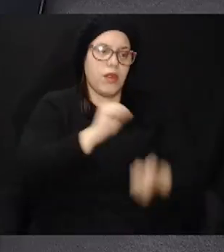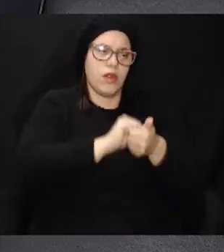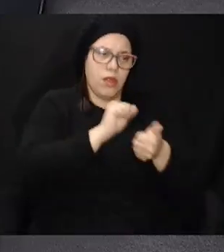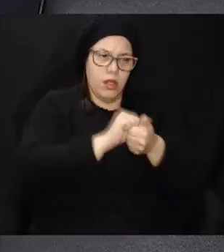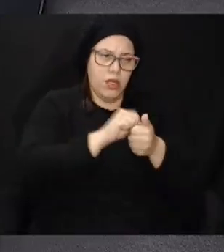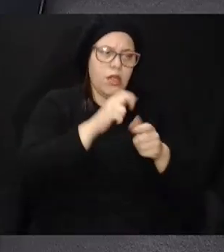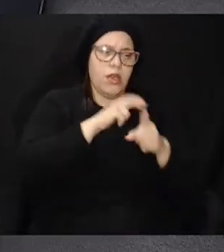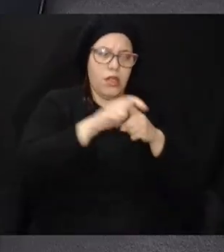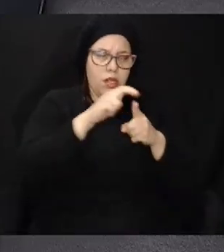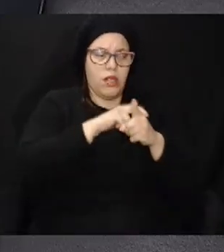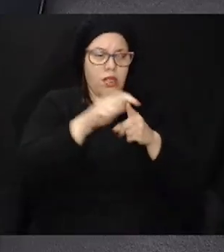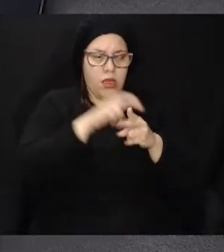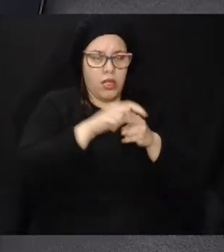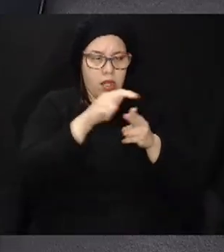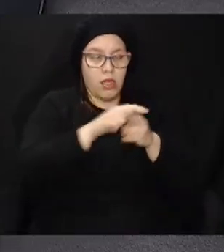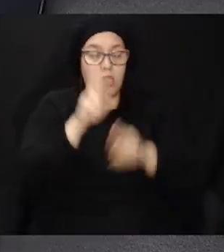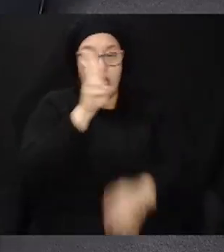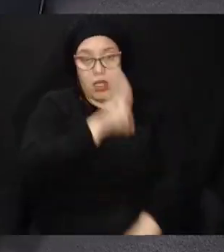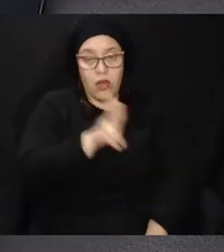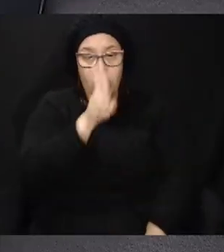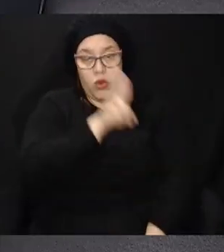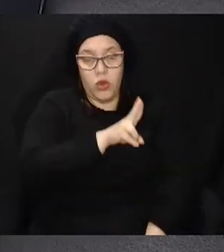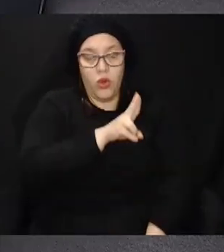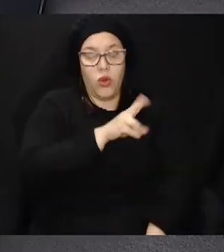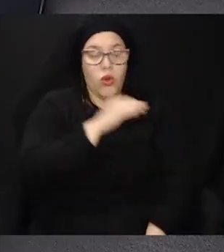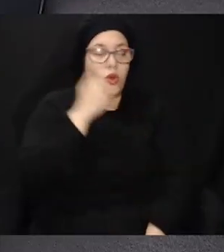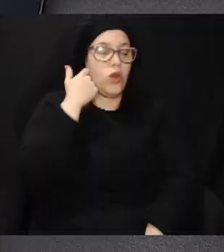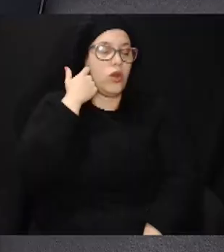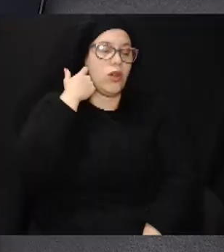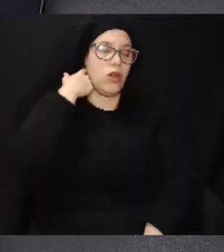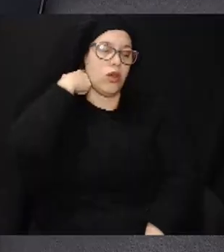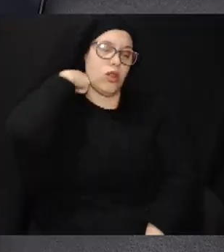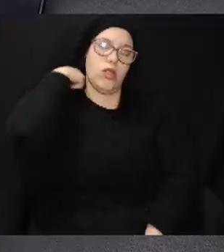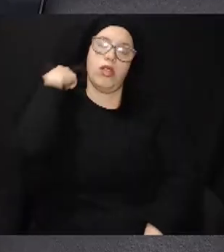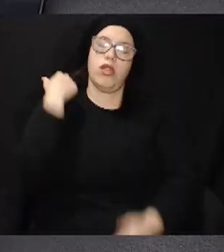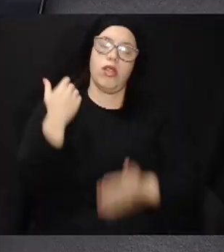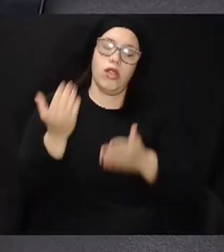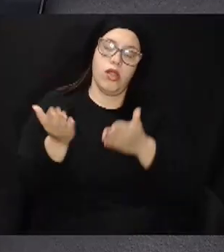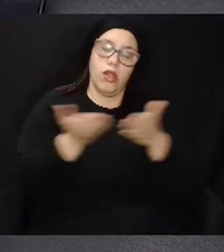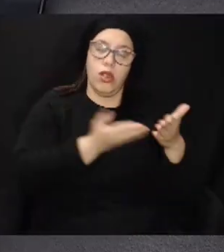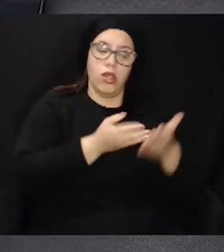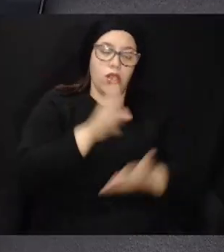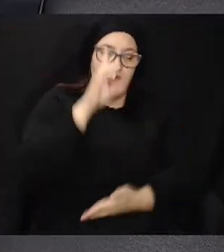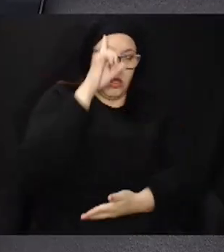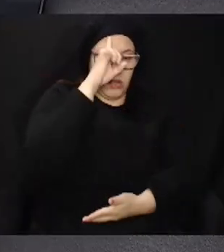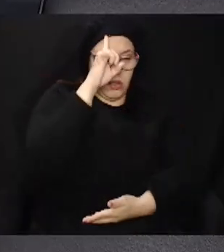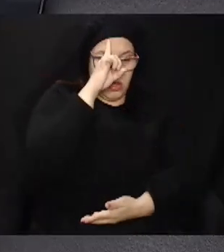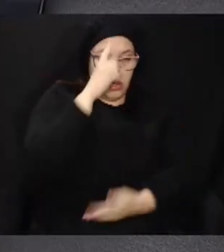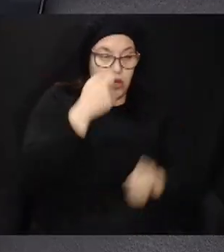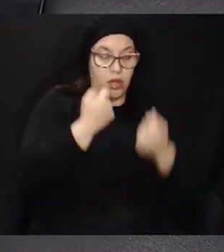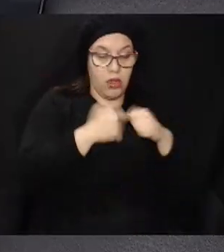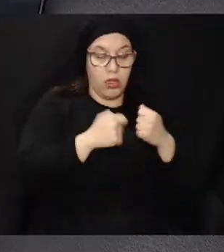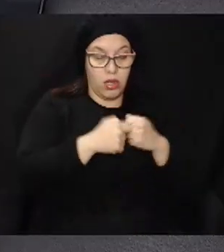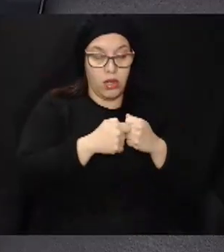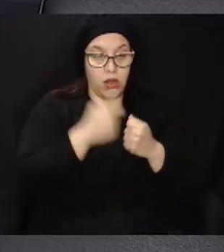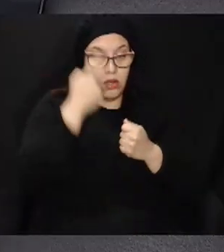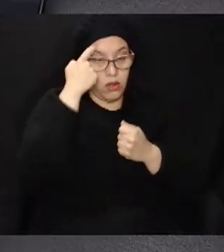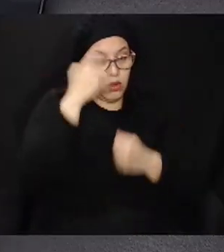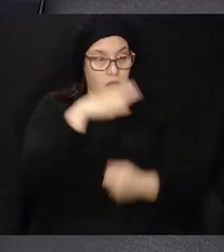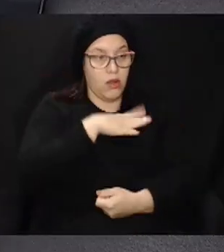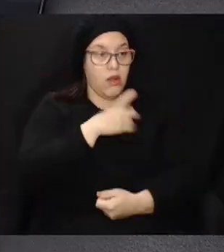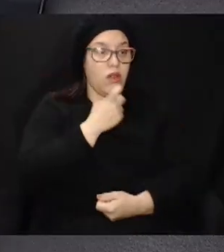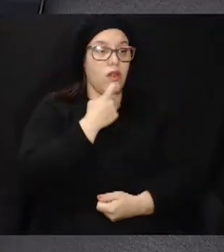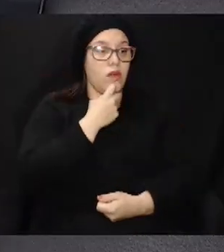vida do usuário e do visitante, daquele que está no dia a dia. E nós precisamos pensar Campinas para 2